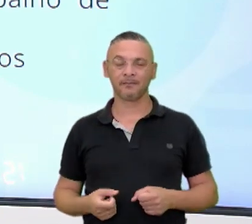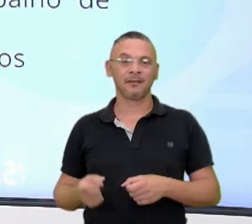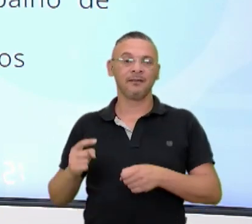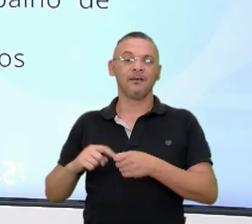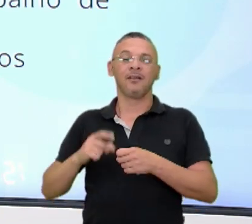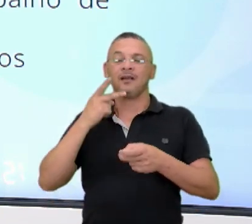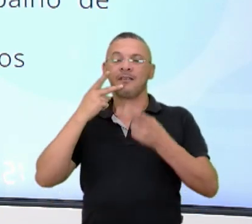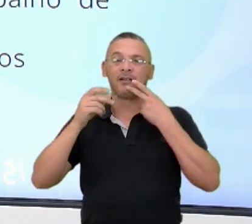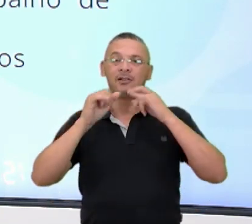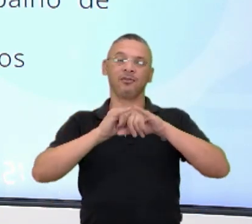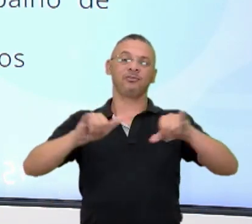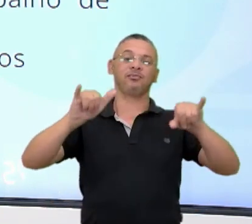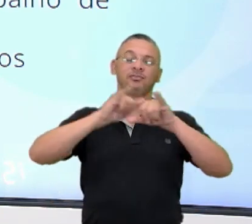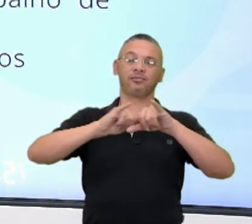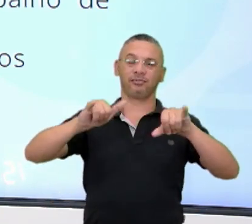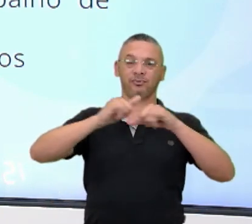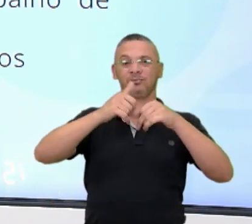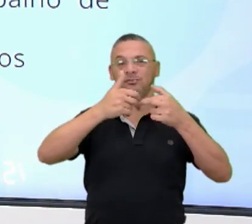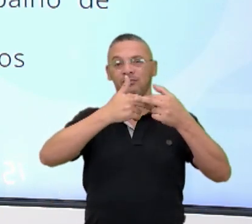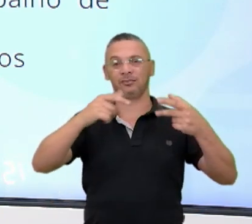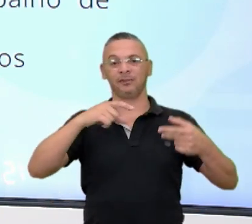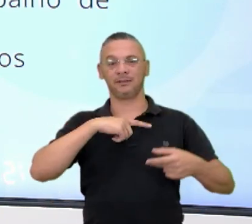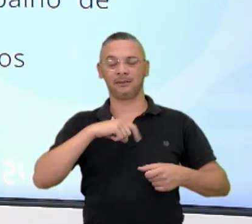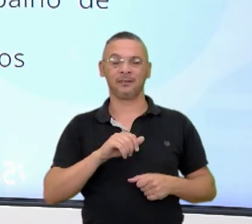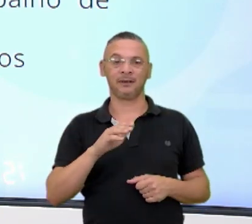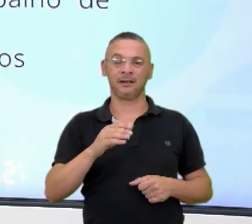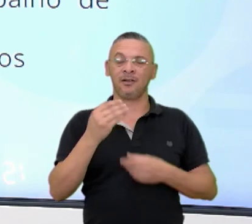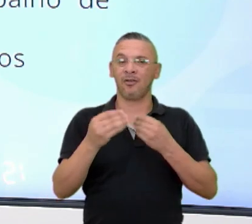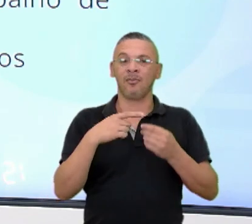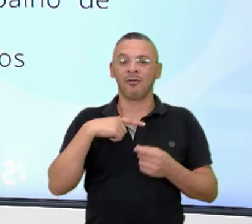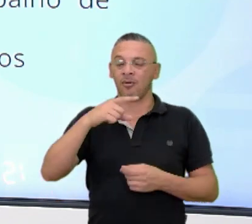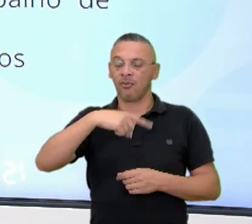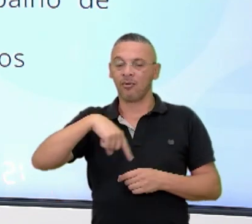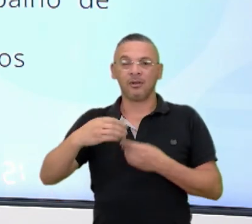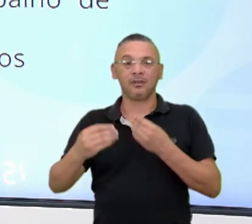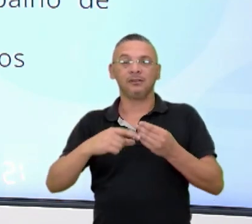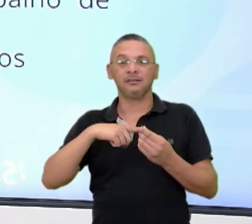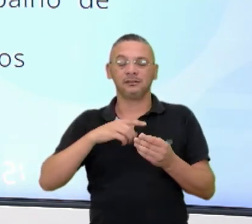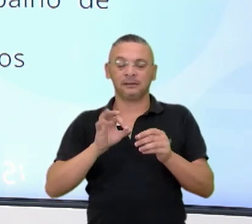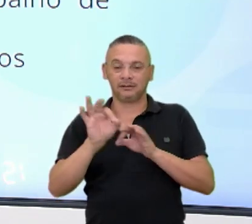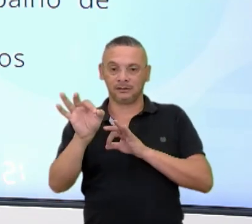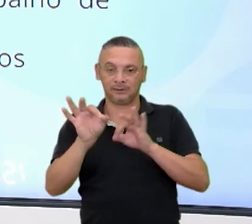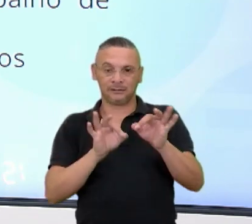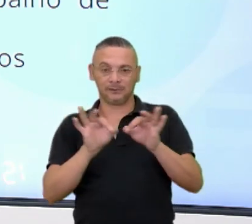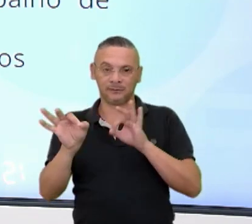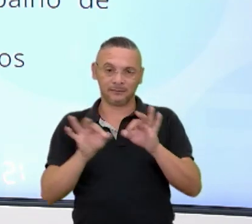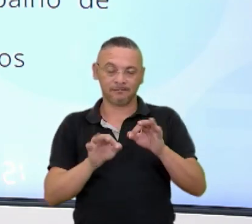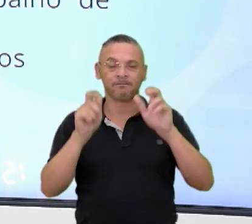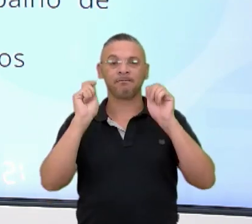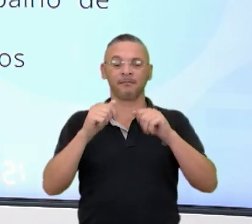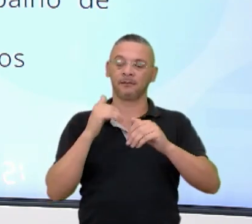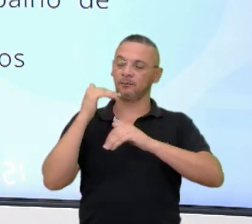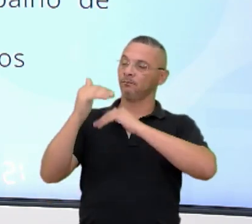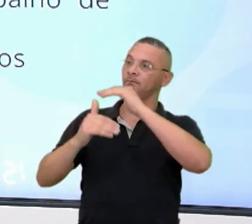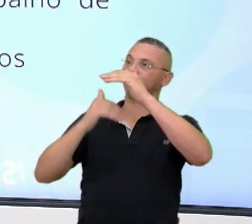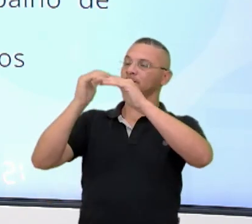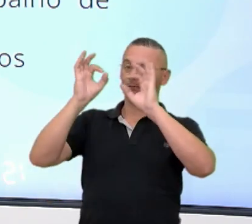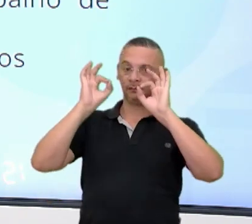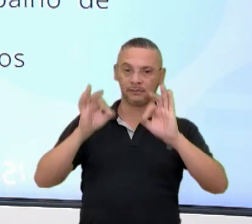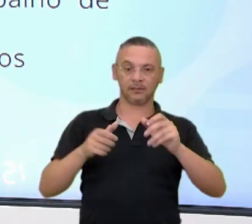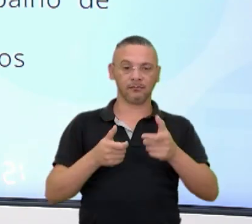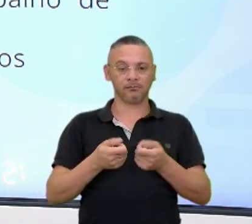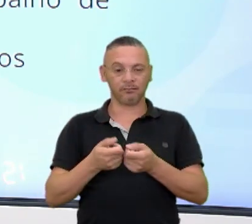diferentes veículos de comunicação, como rádio, TV, internet e mídia impressa? Olha só que legal. Quando você se informa pelo